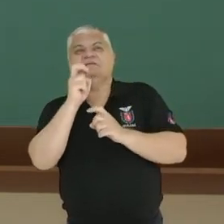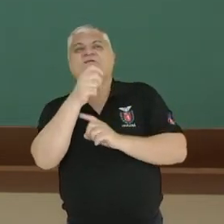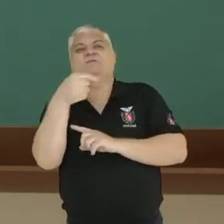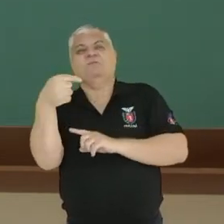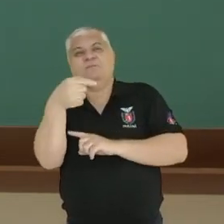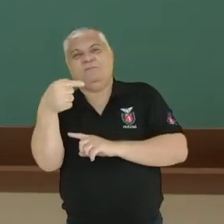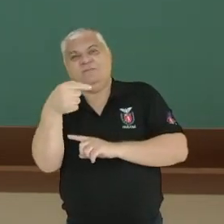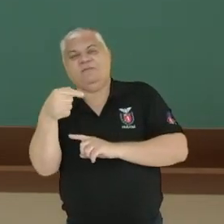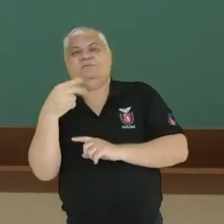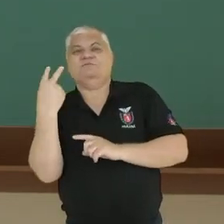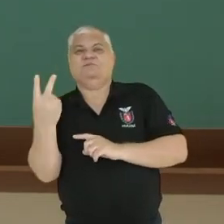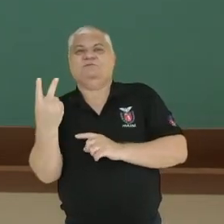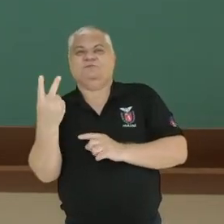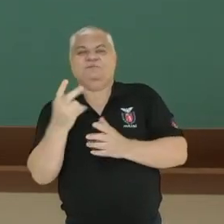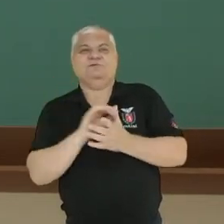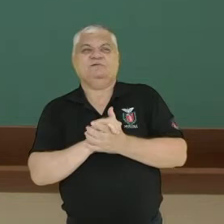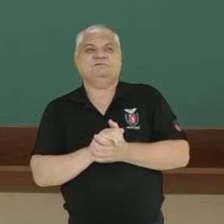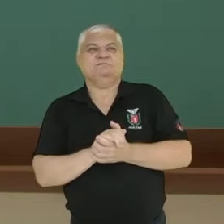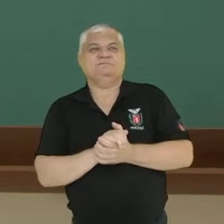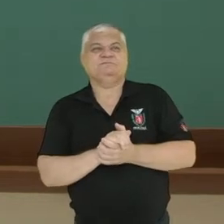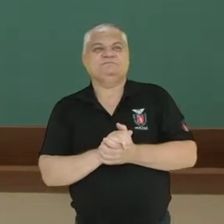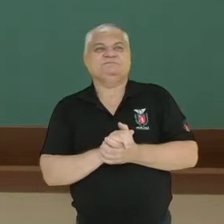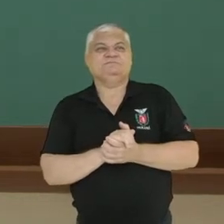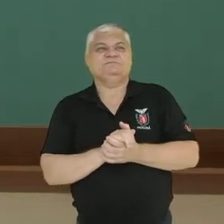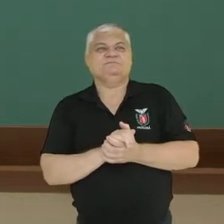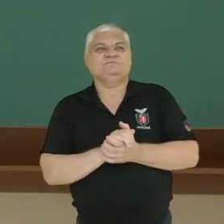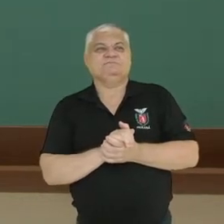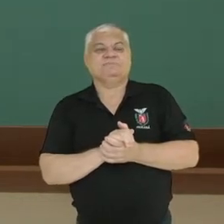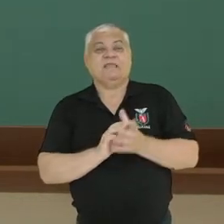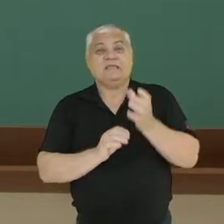de 5, menos o log de 2.